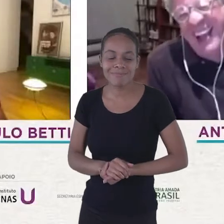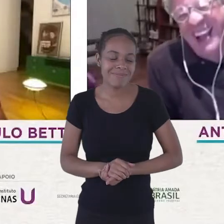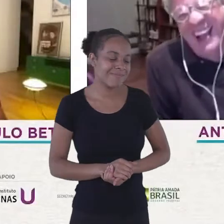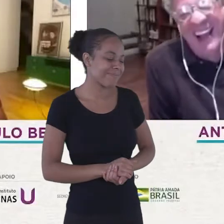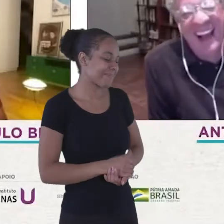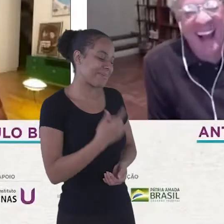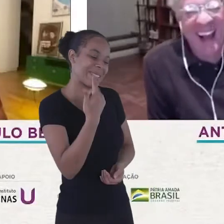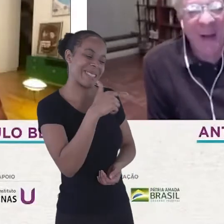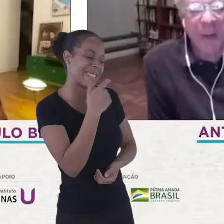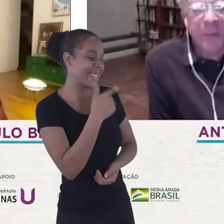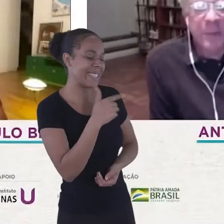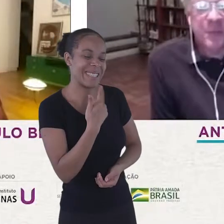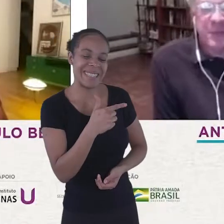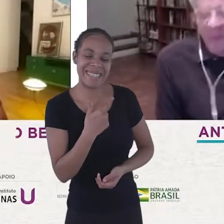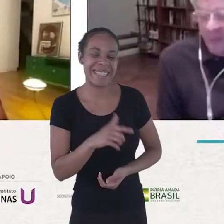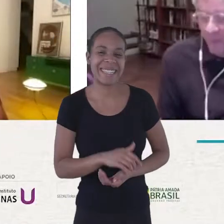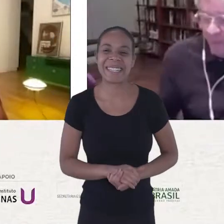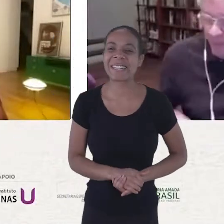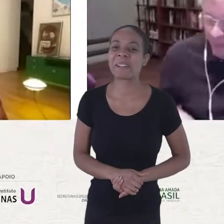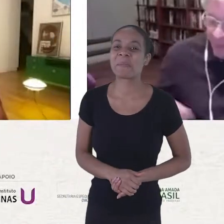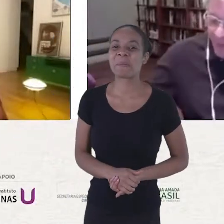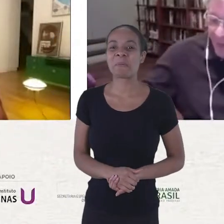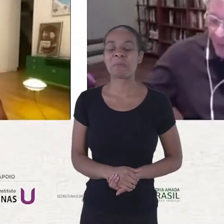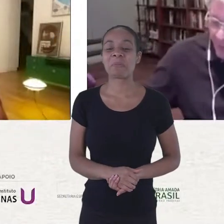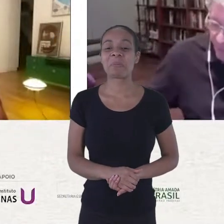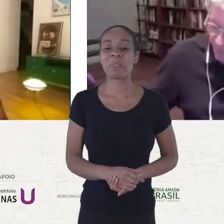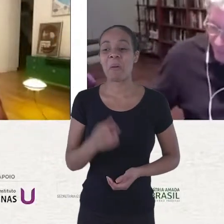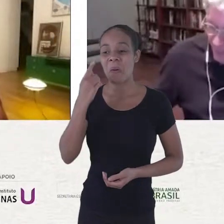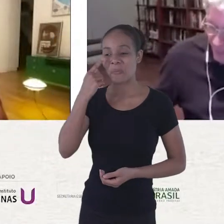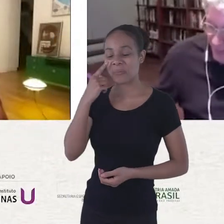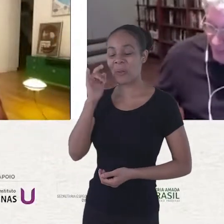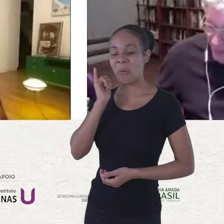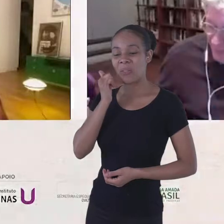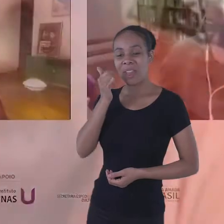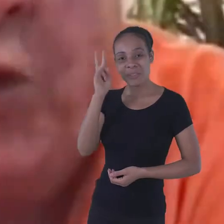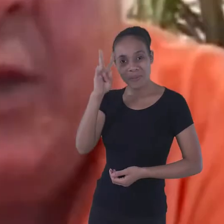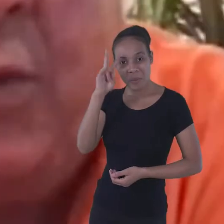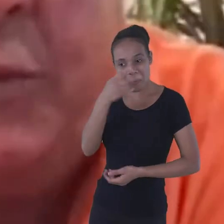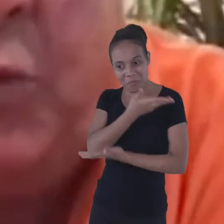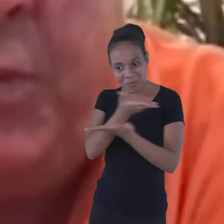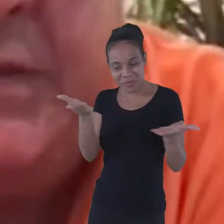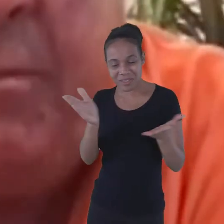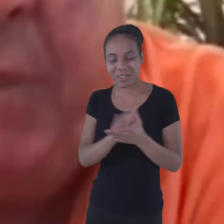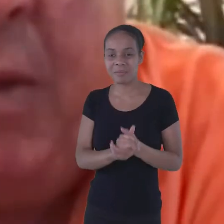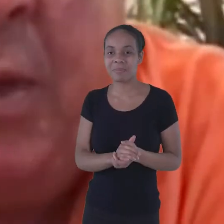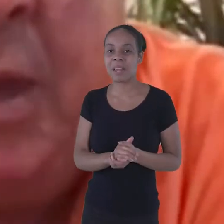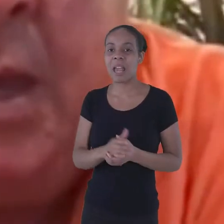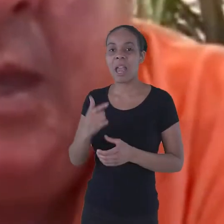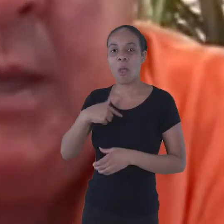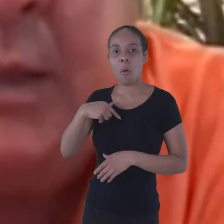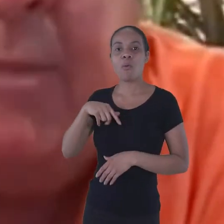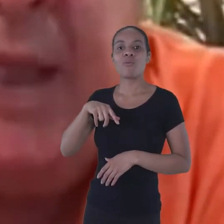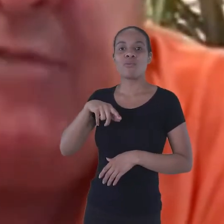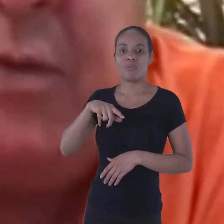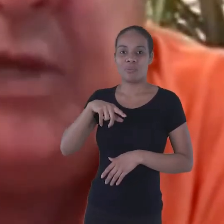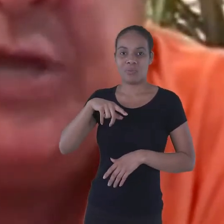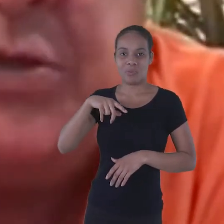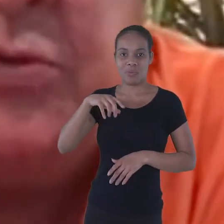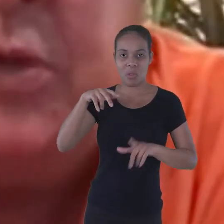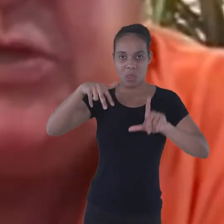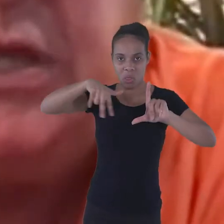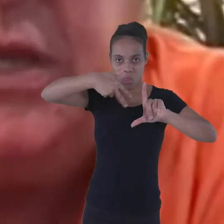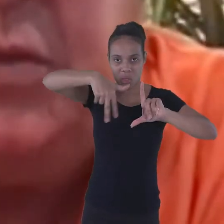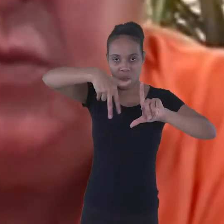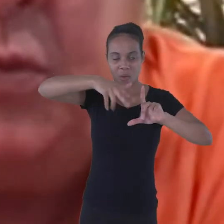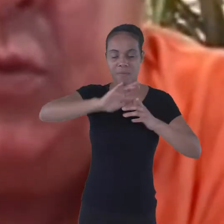Eu vou contar uma história para vocês rapidinho, que era o seguinte. Eu fiz uma novela, o Cuoco era o ator principal, e trabalhava com a